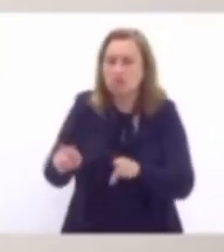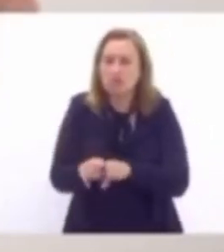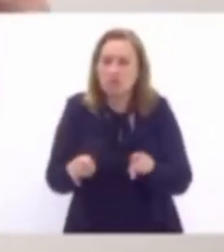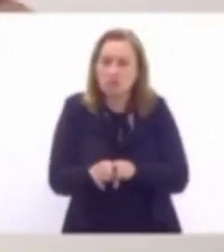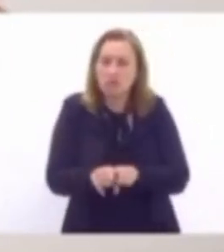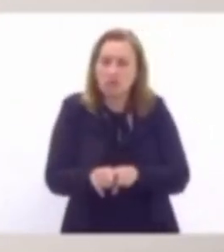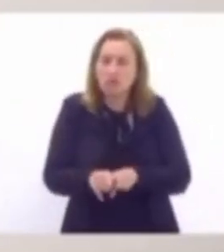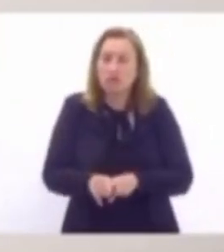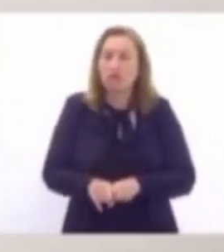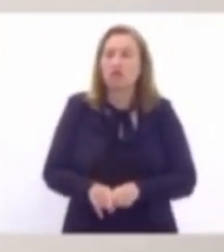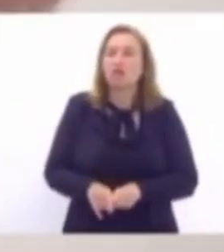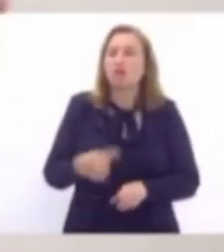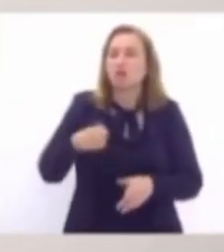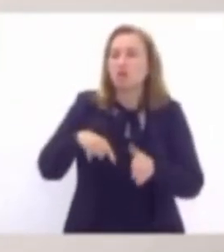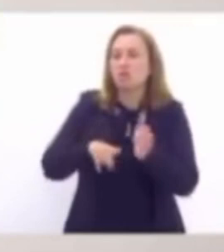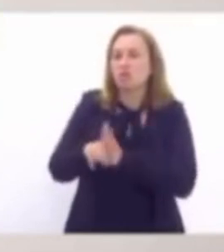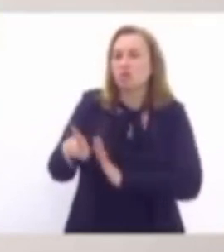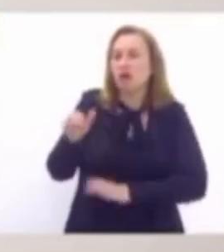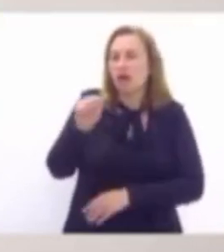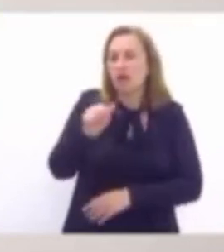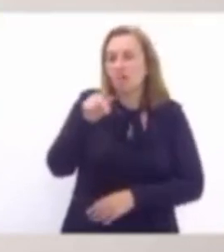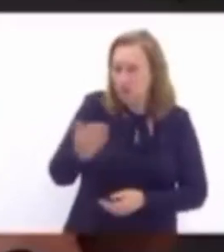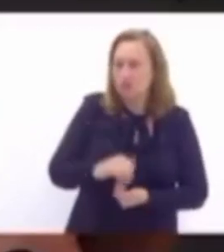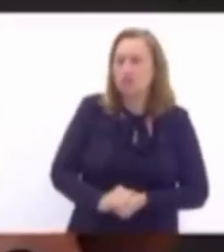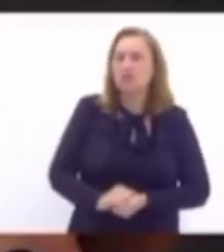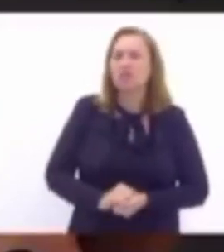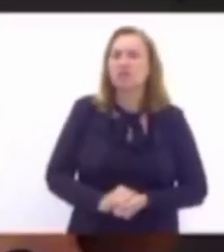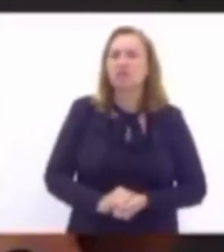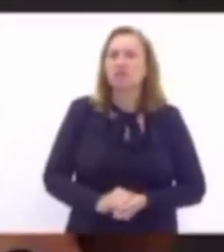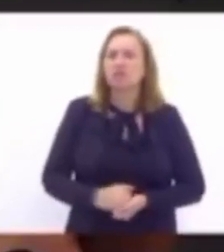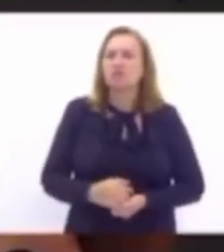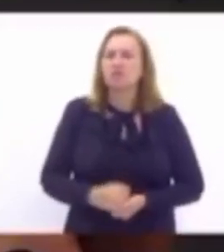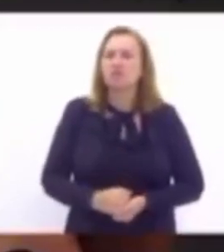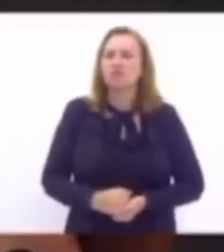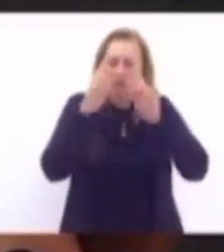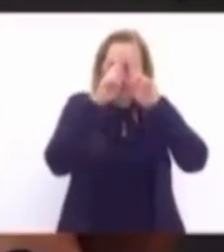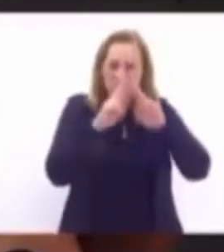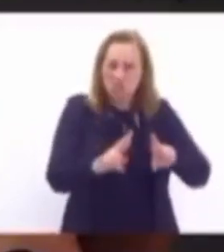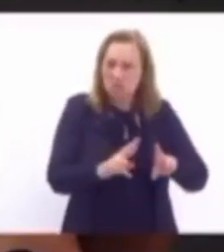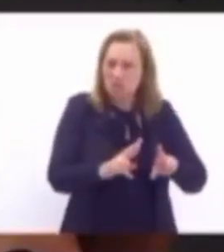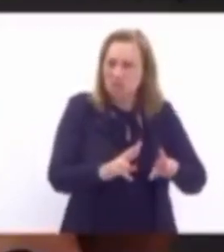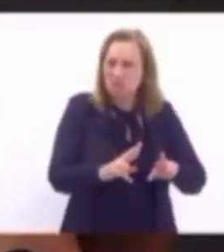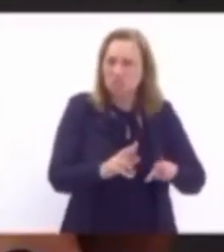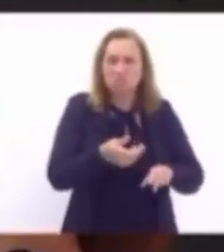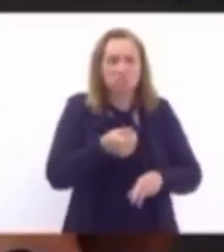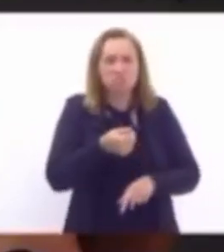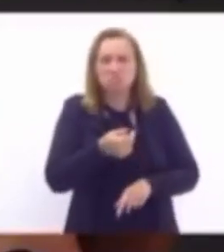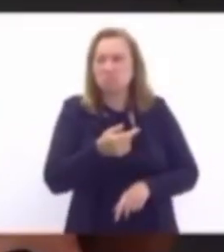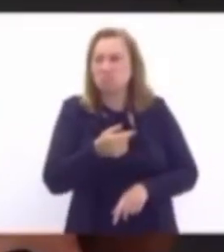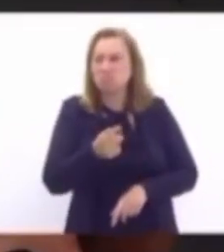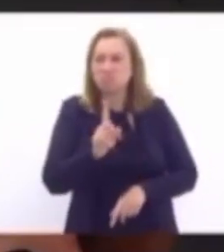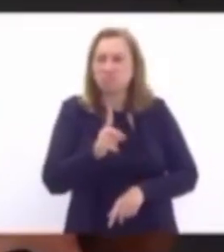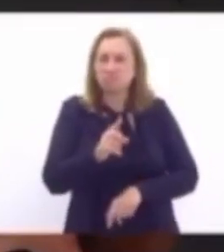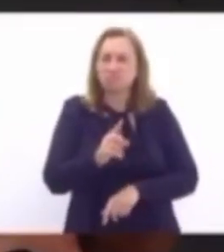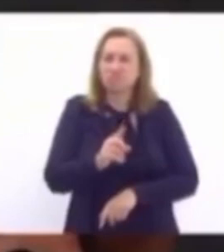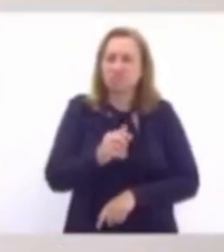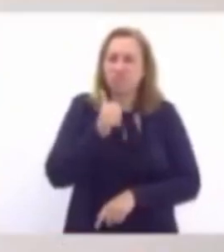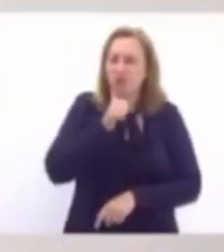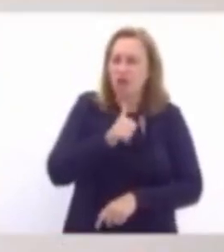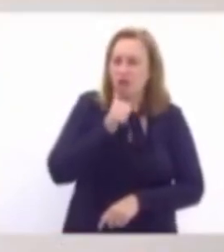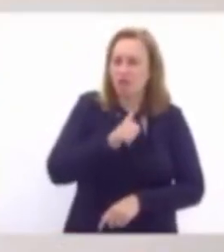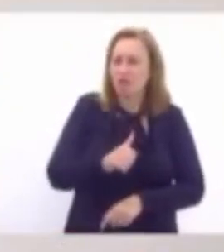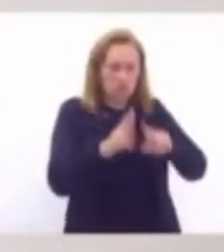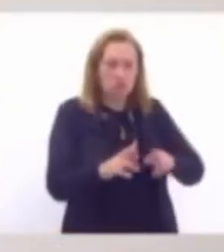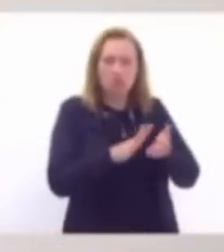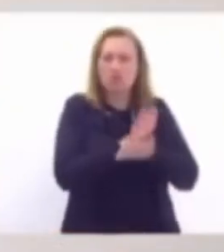E aí eu fico, pergunto à APL, pergunto a vocês. Você não tem coerência nem com mulheres, cara. Vocês não têm coerência, e eu falo pro Detran também, nem